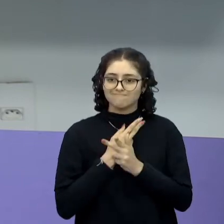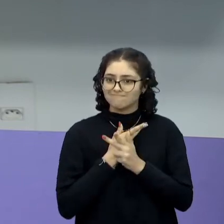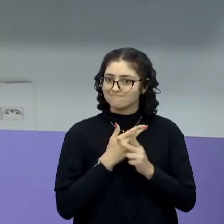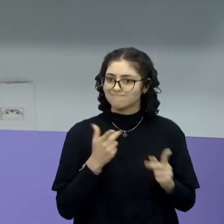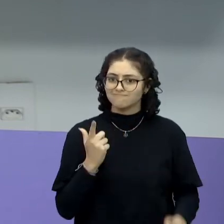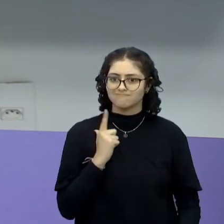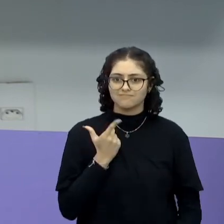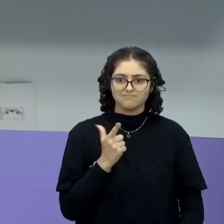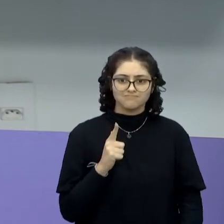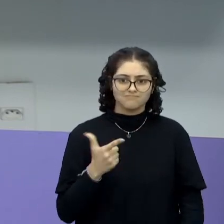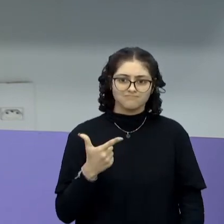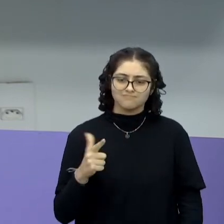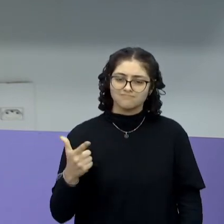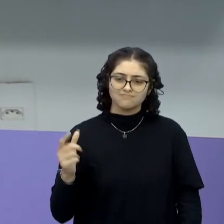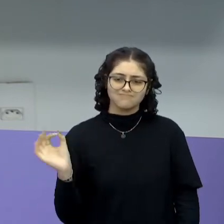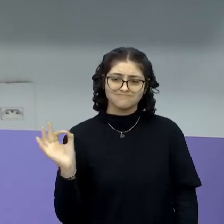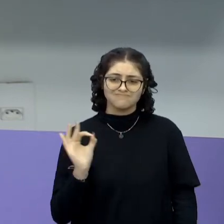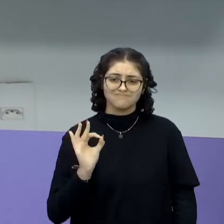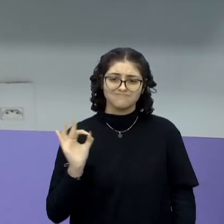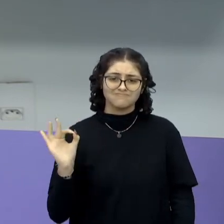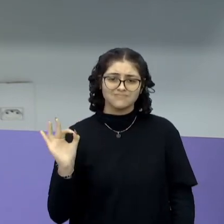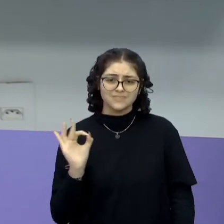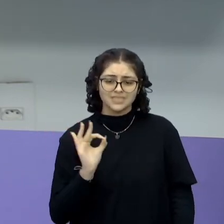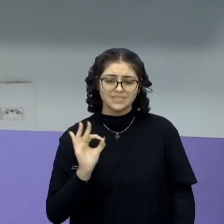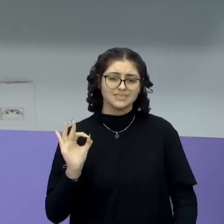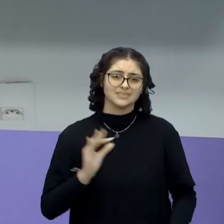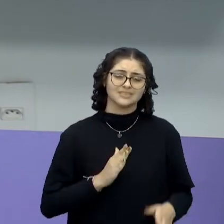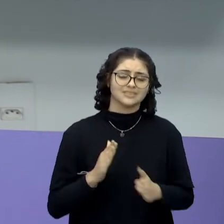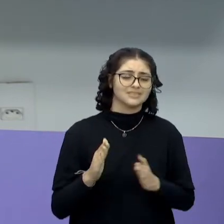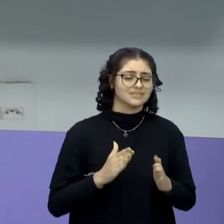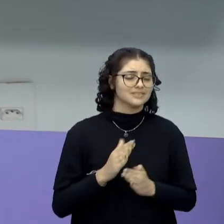a acesso a nenhum tipo de reconhecimento,